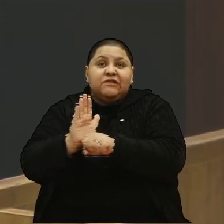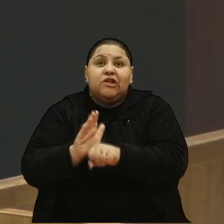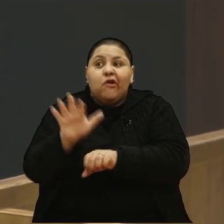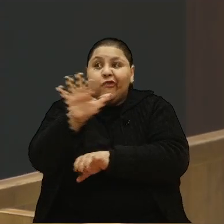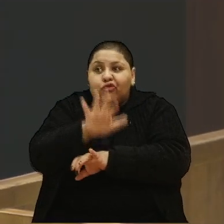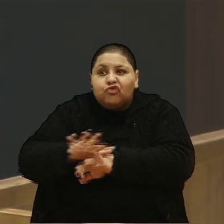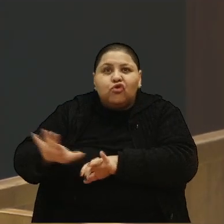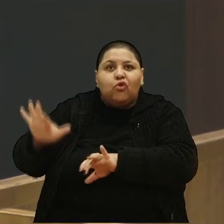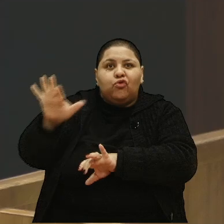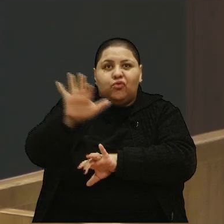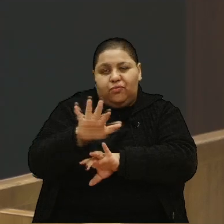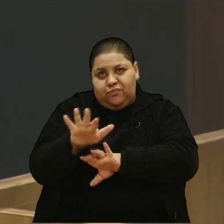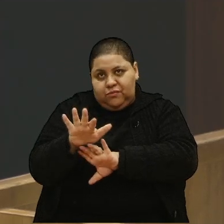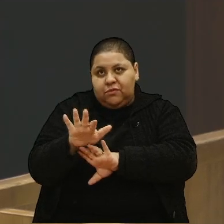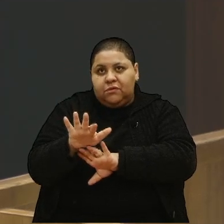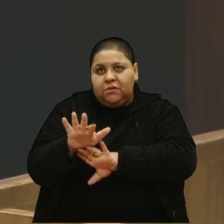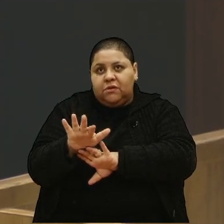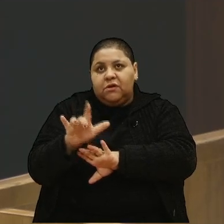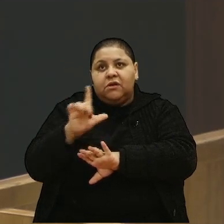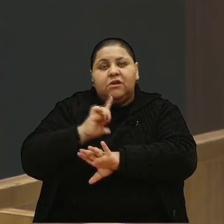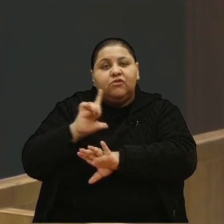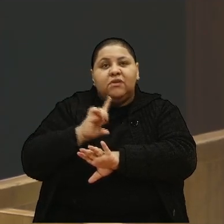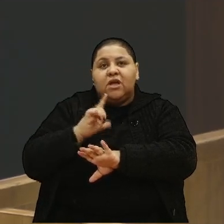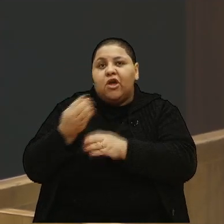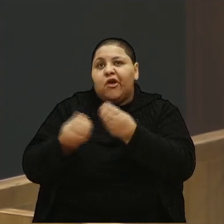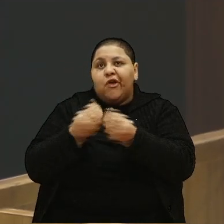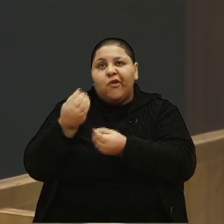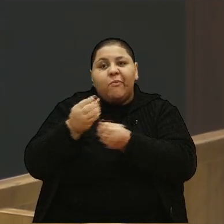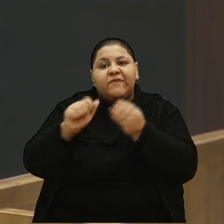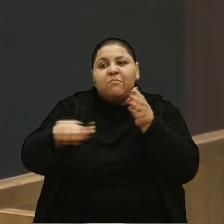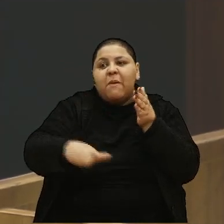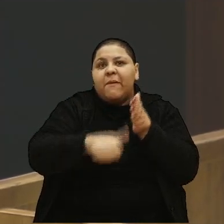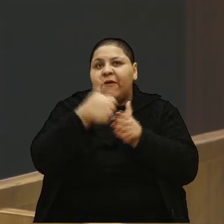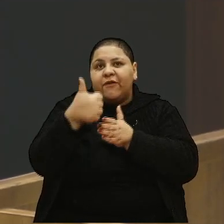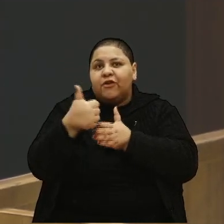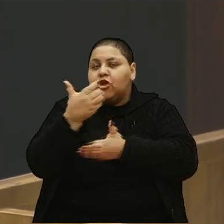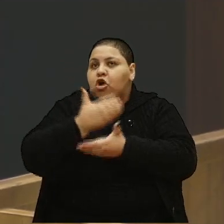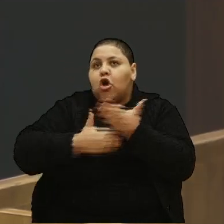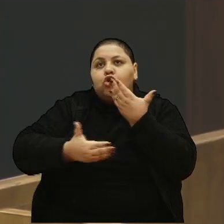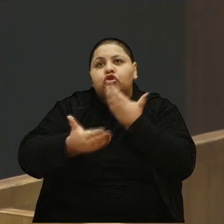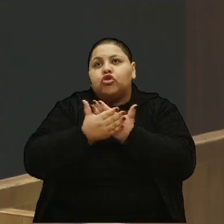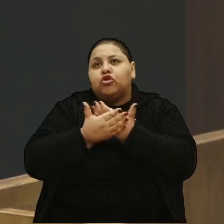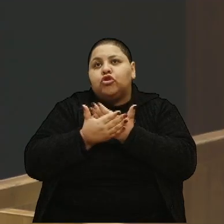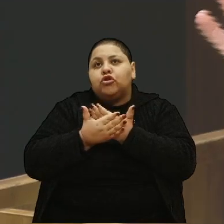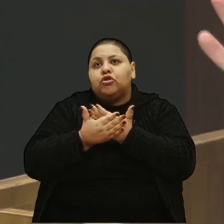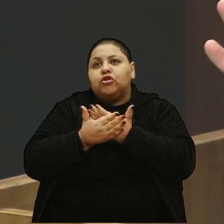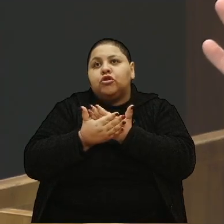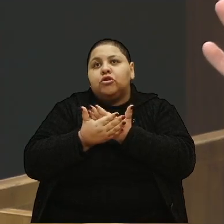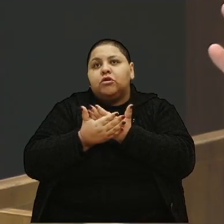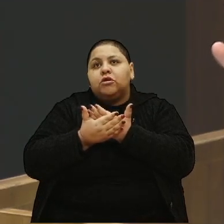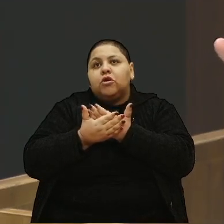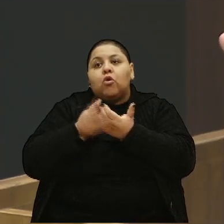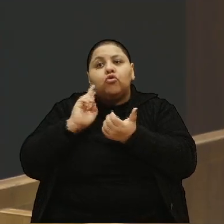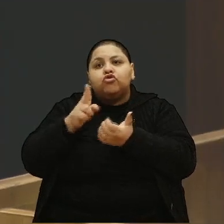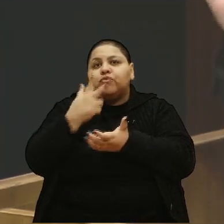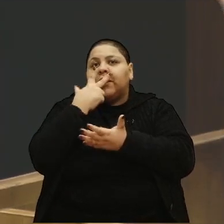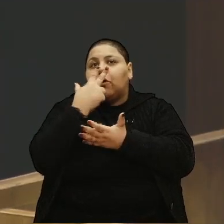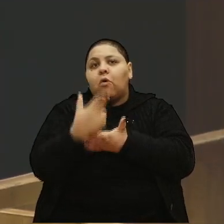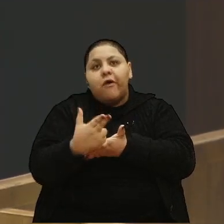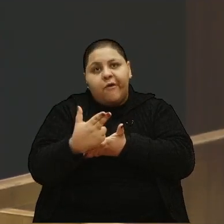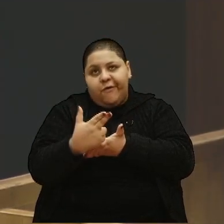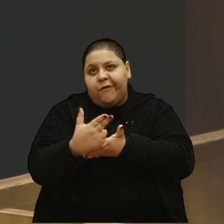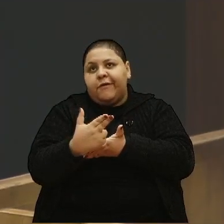todo. Não tem como você fazer uma melhoria e que todo mundo não se mude do jeito que está.